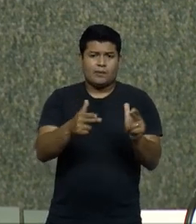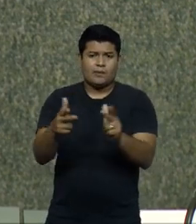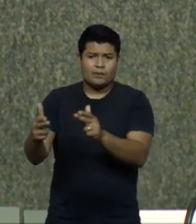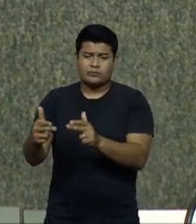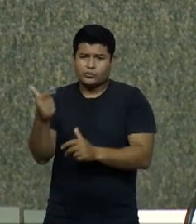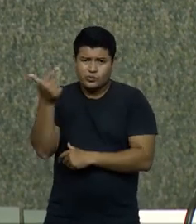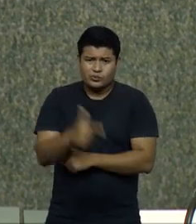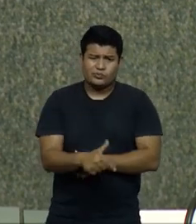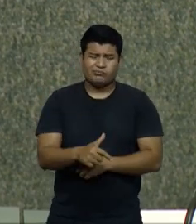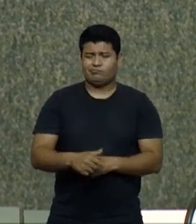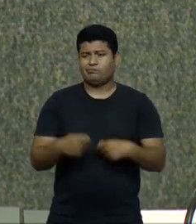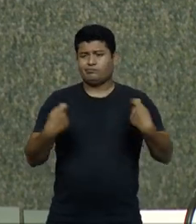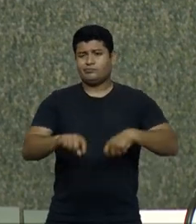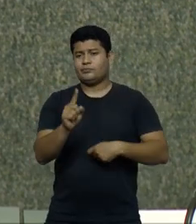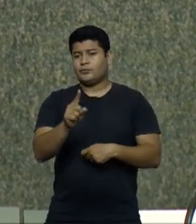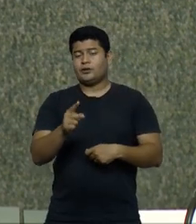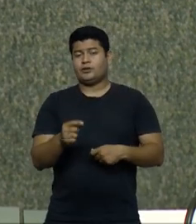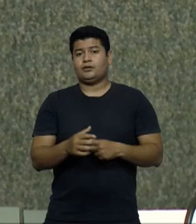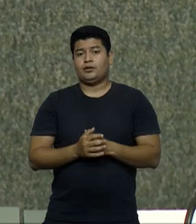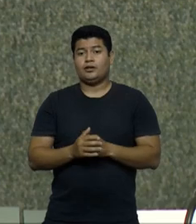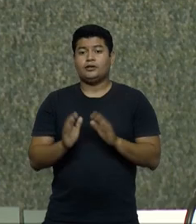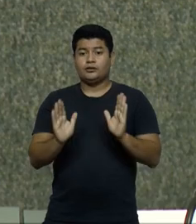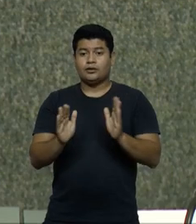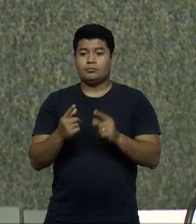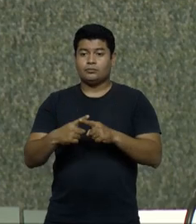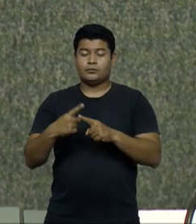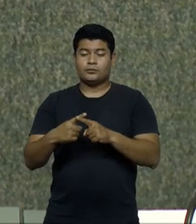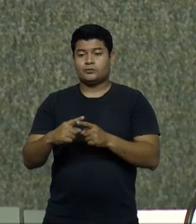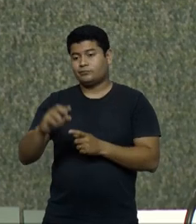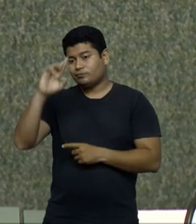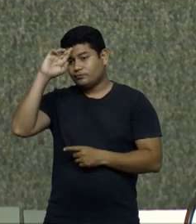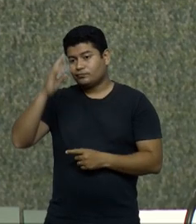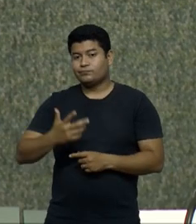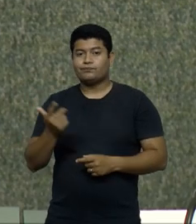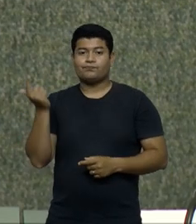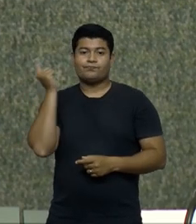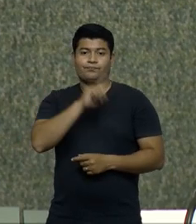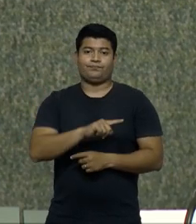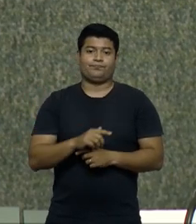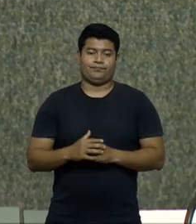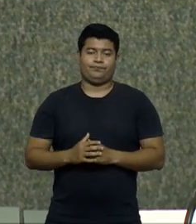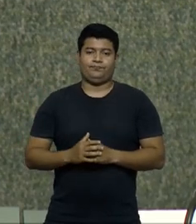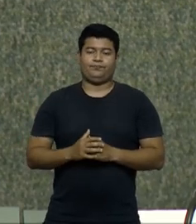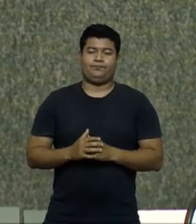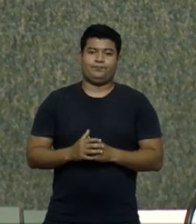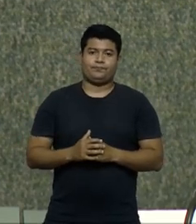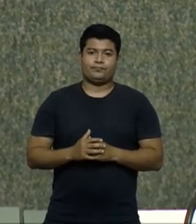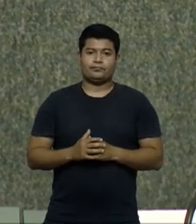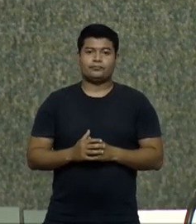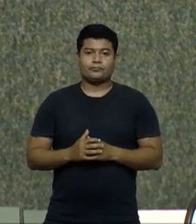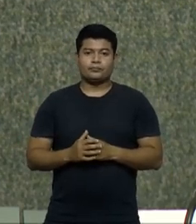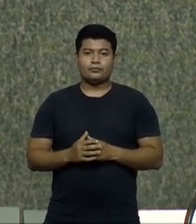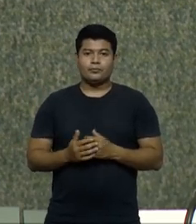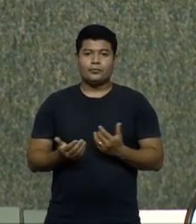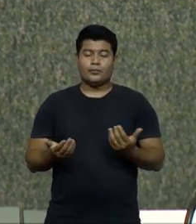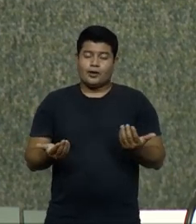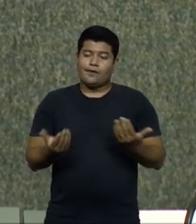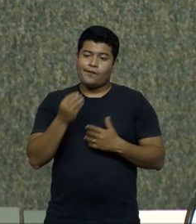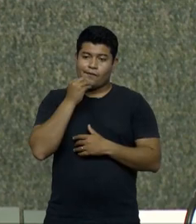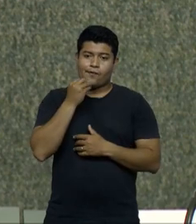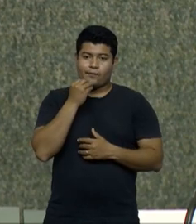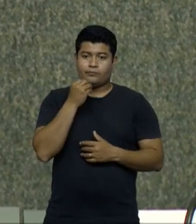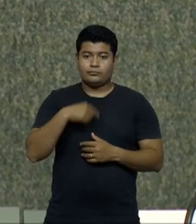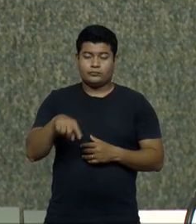sejam problemas pontuais que têm surgido nesse último processo é e claro né vamos fazer de